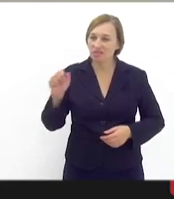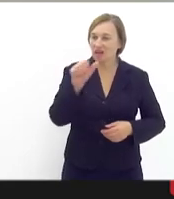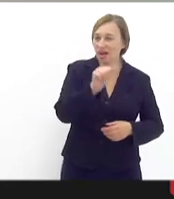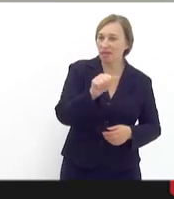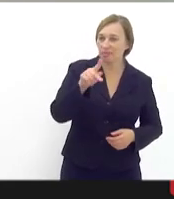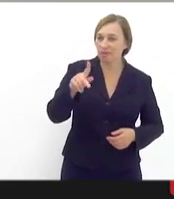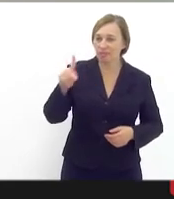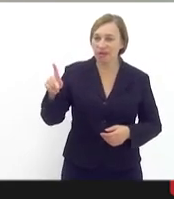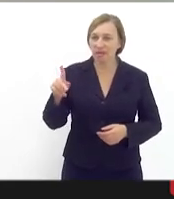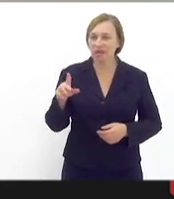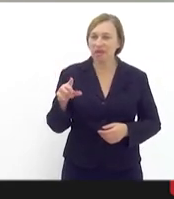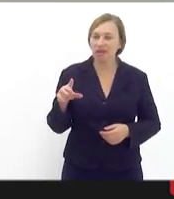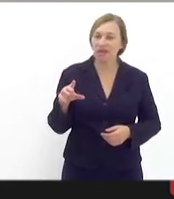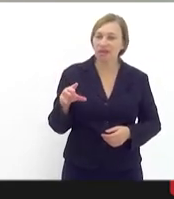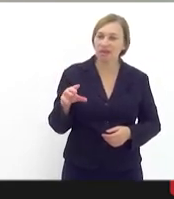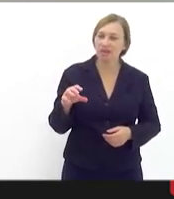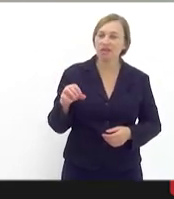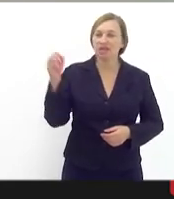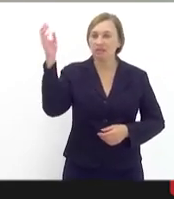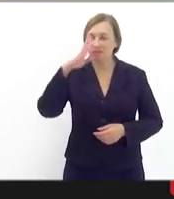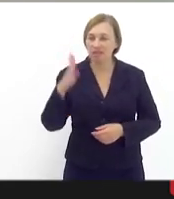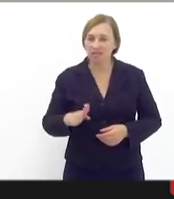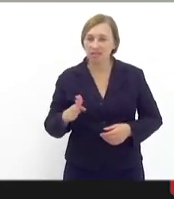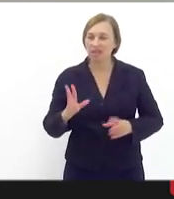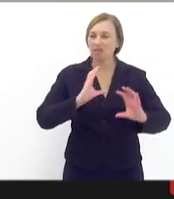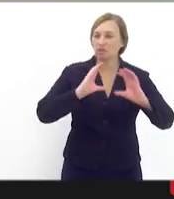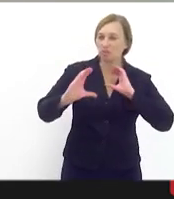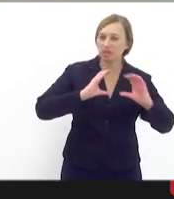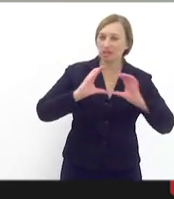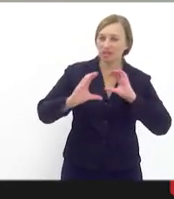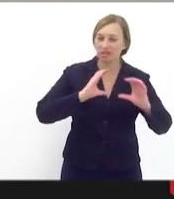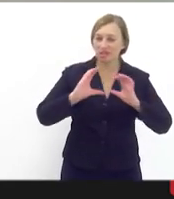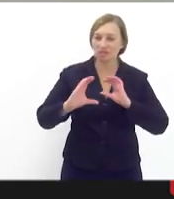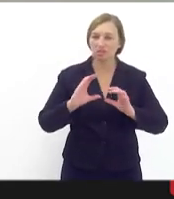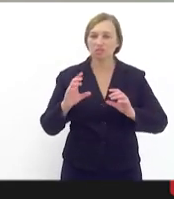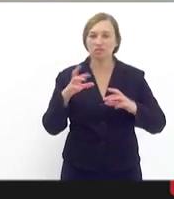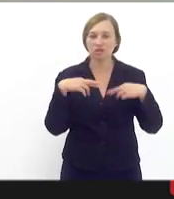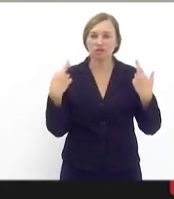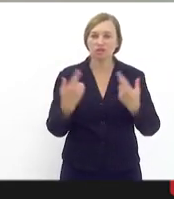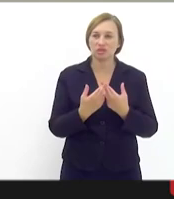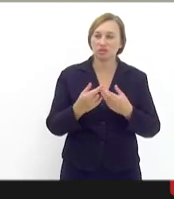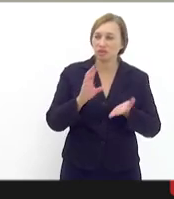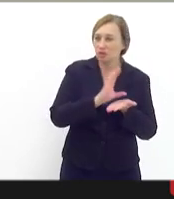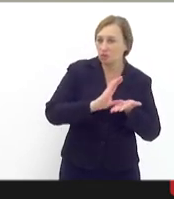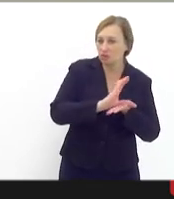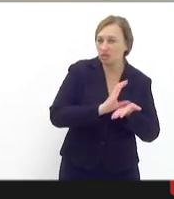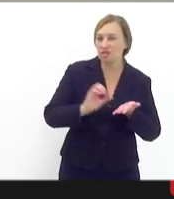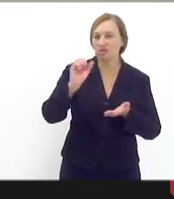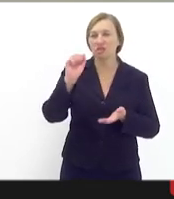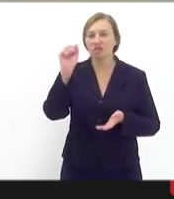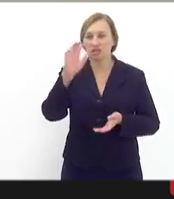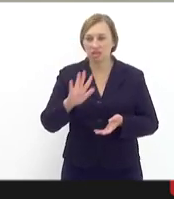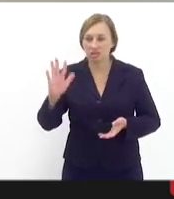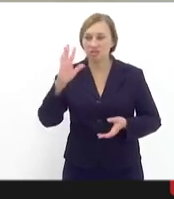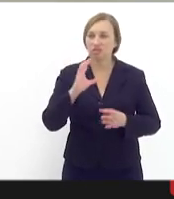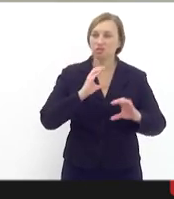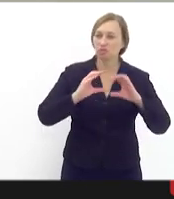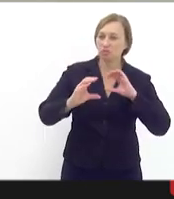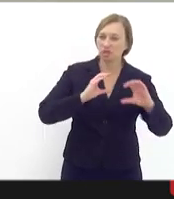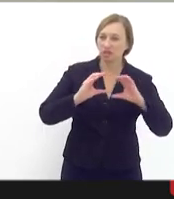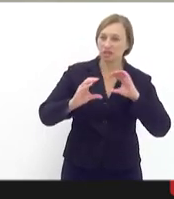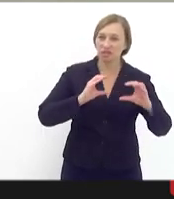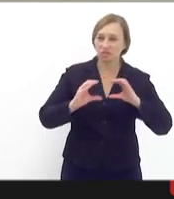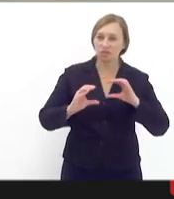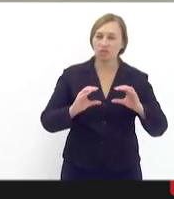da Associação Brasileira de Educomunicação, e foi numa reunião do Conselho Nacional, do Conselho de Comunicação Social do